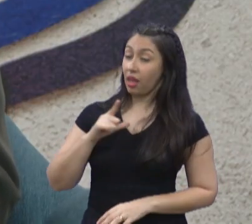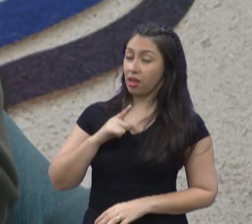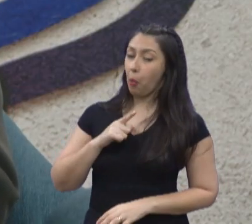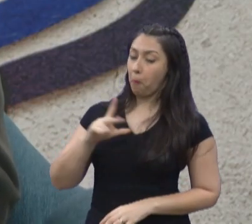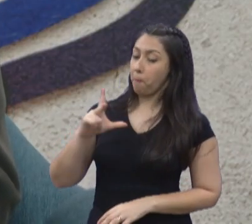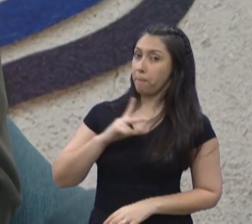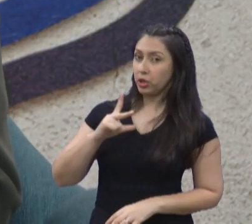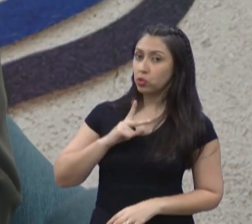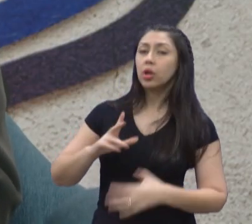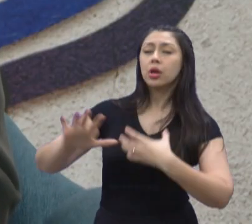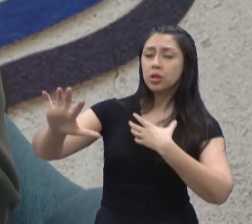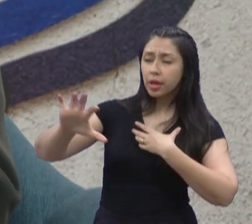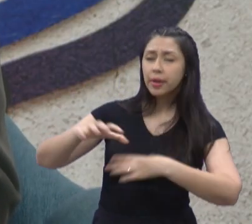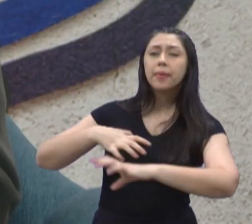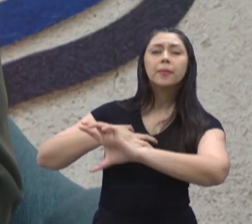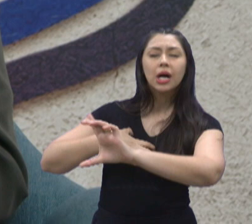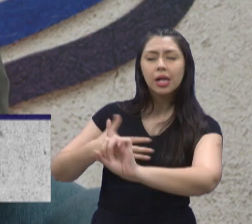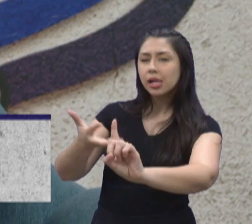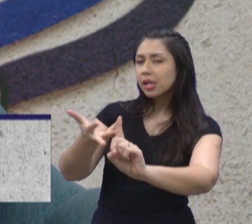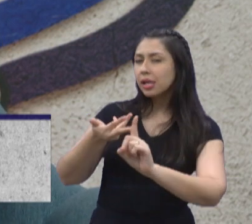é empatia, persuasão,